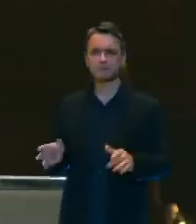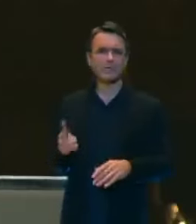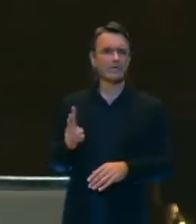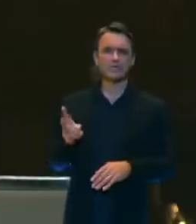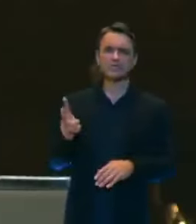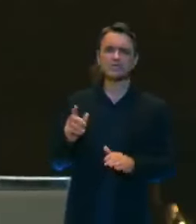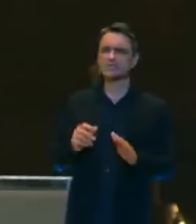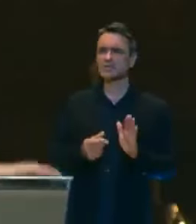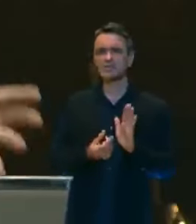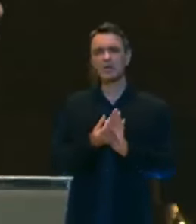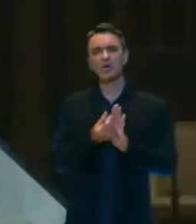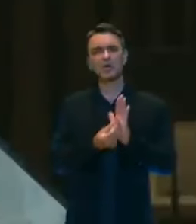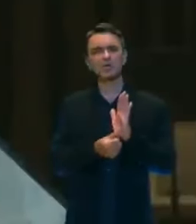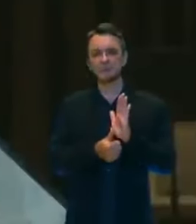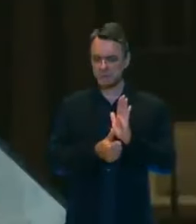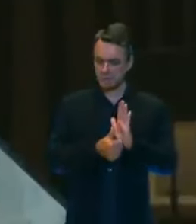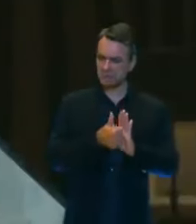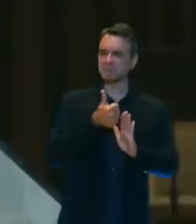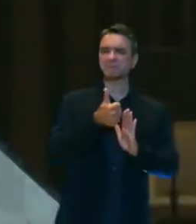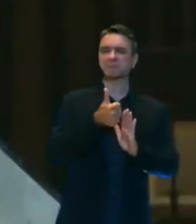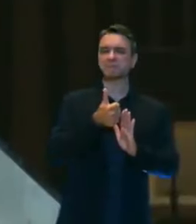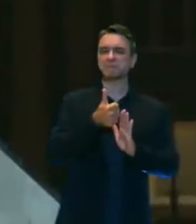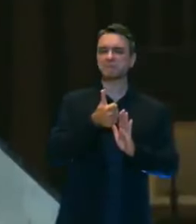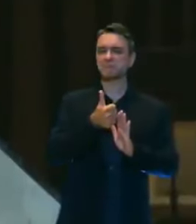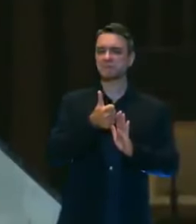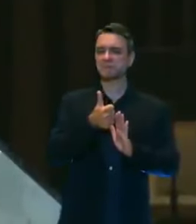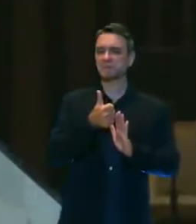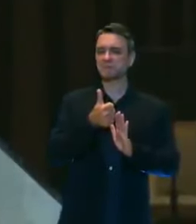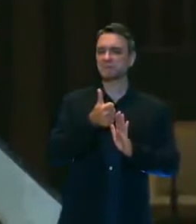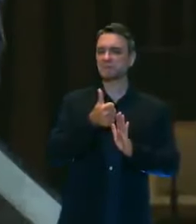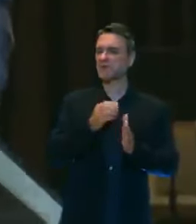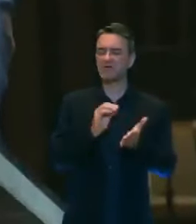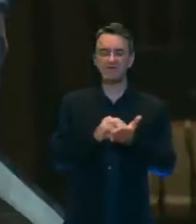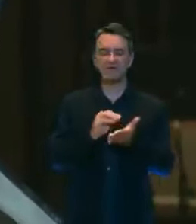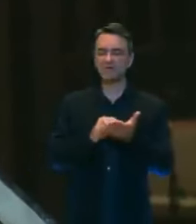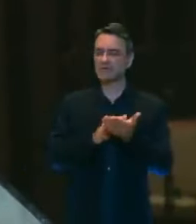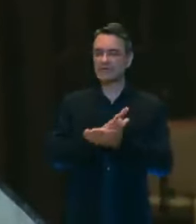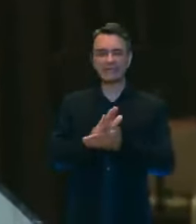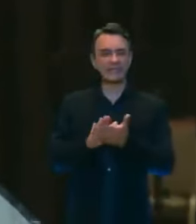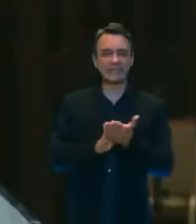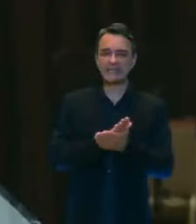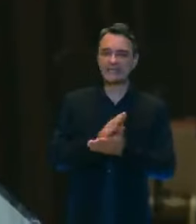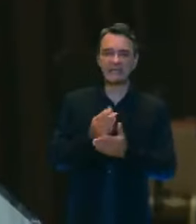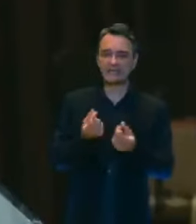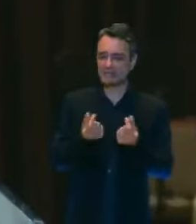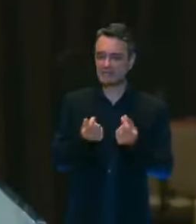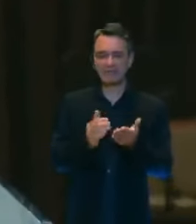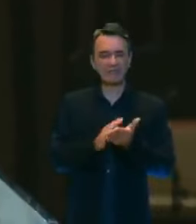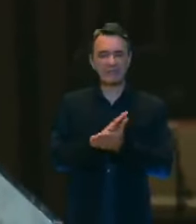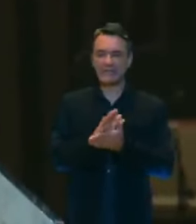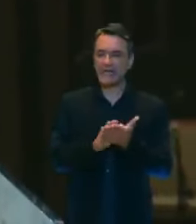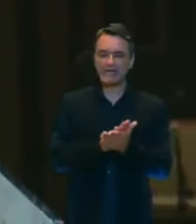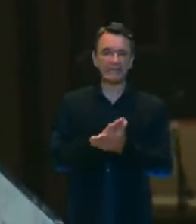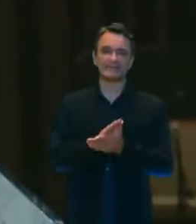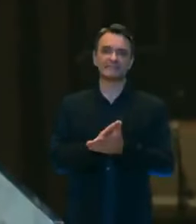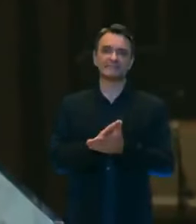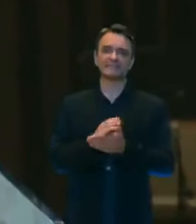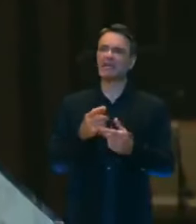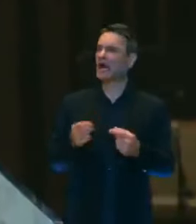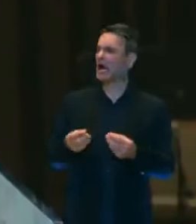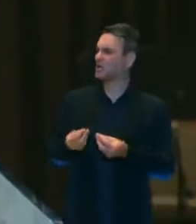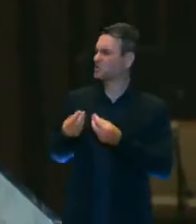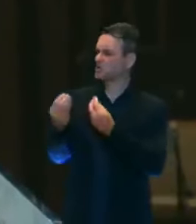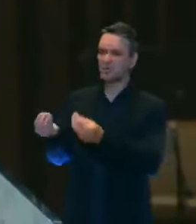superávit. Nenhum mês faltou recurso. Pelo contrário, a gente doou respirador